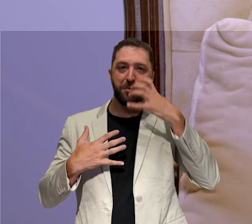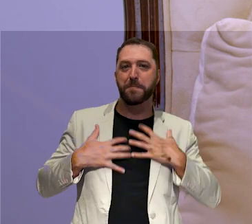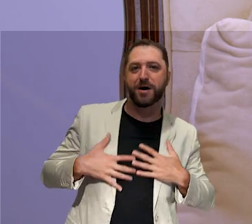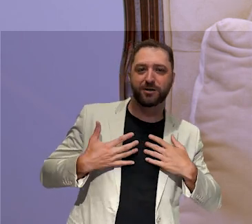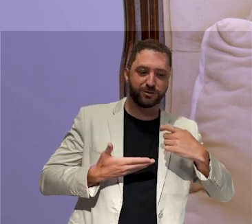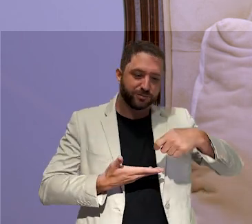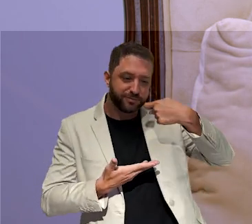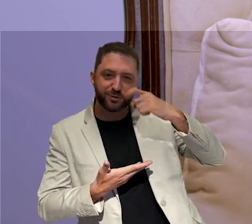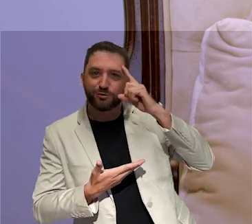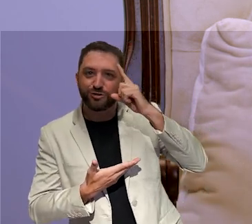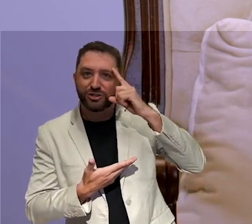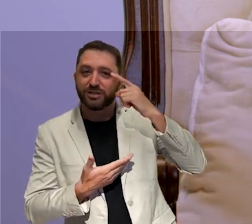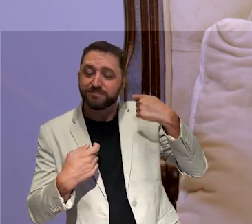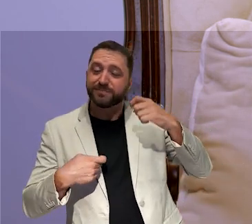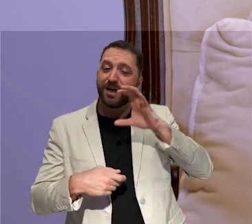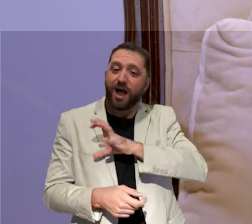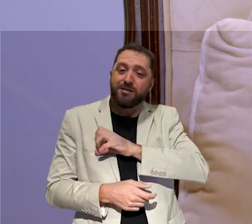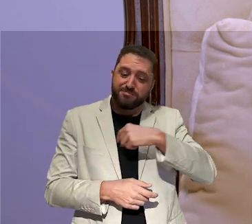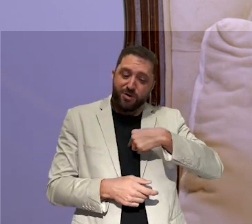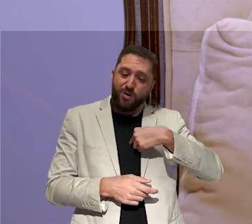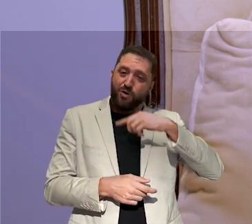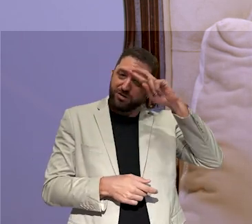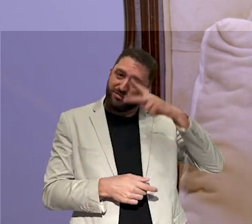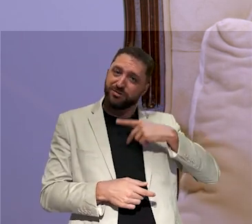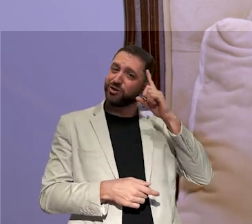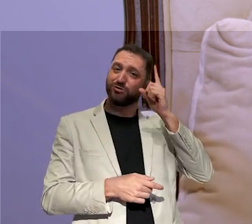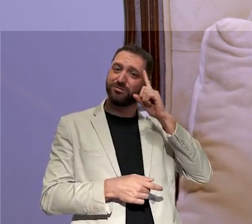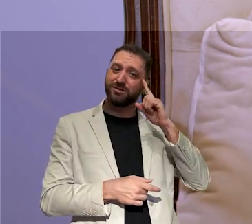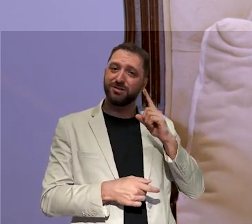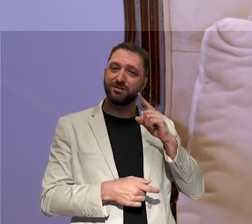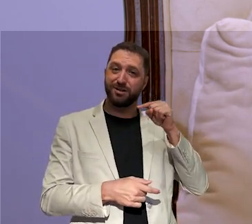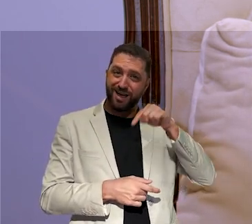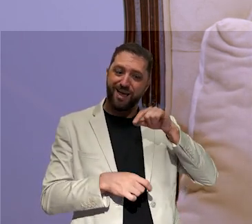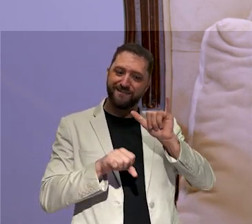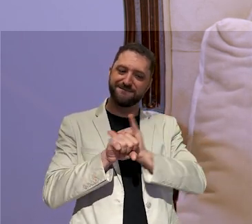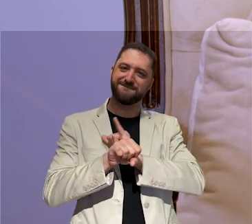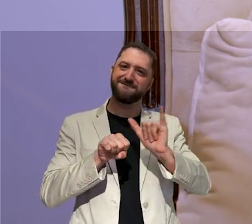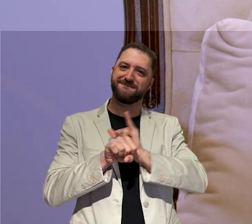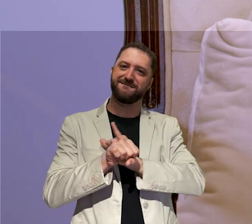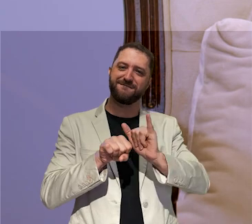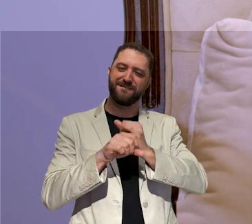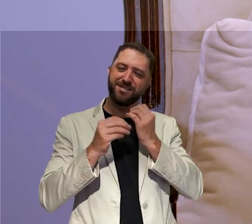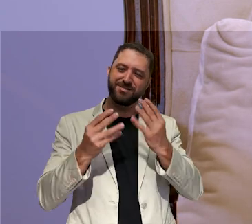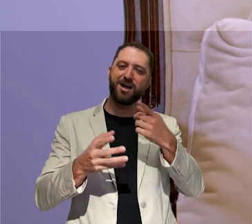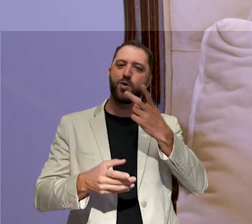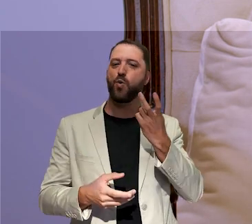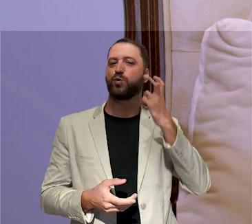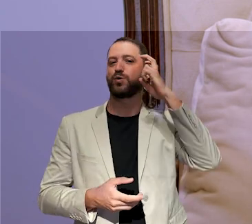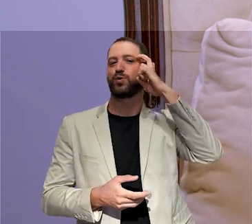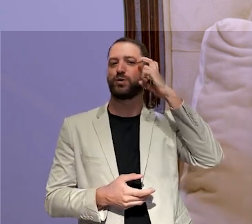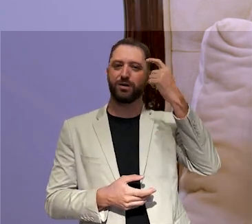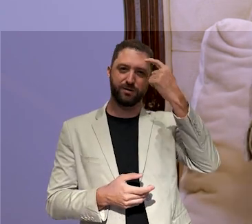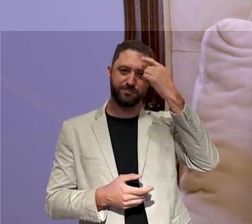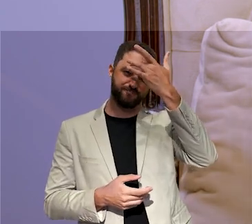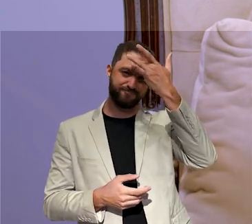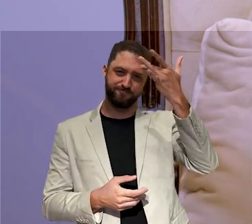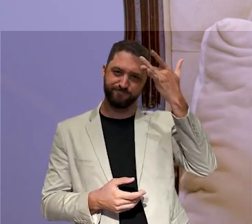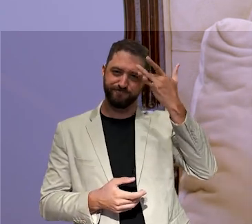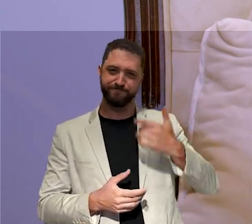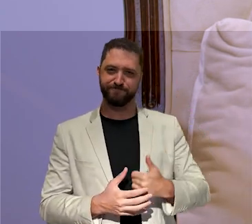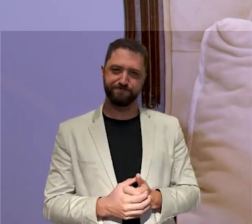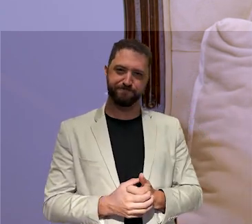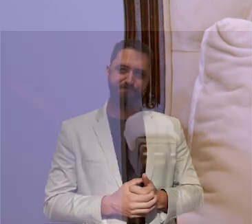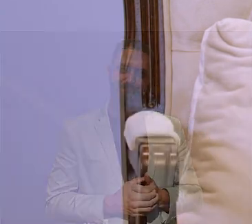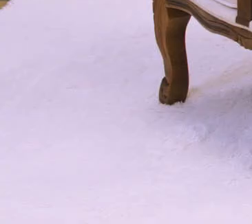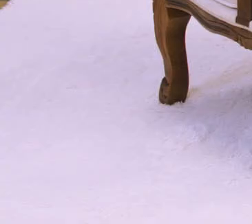toma banho, come todos os dias, crie hábitos de amor incondicional diariamente. Porque isso é uma forma de criar uma cultura de